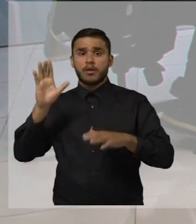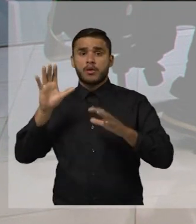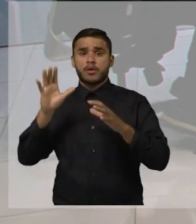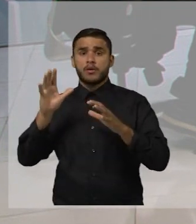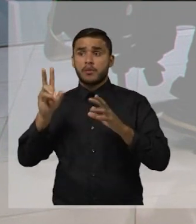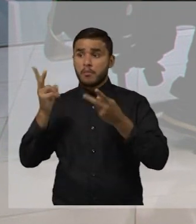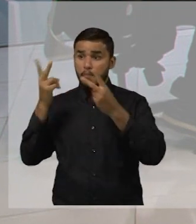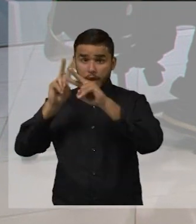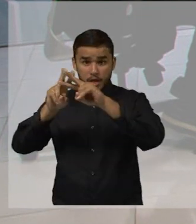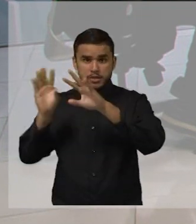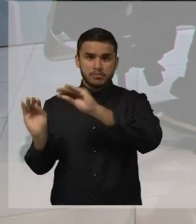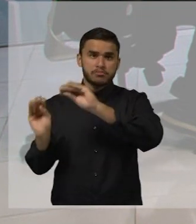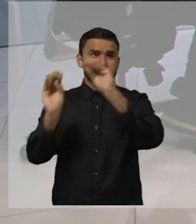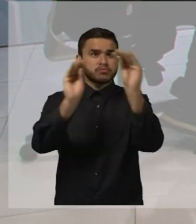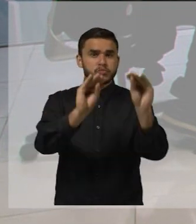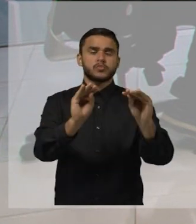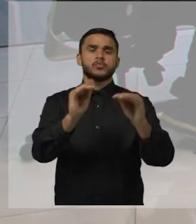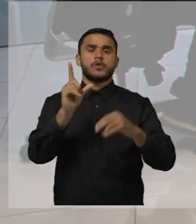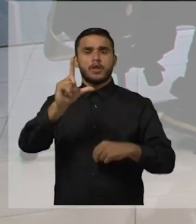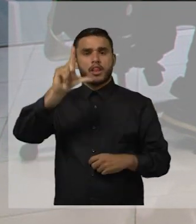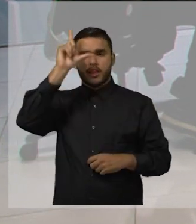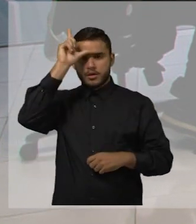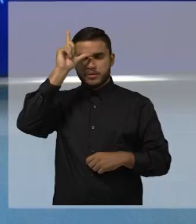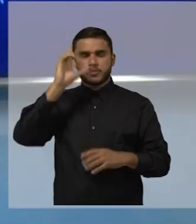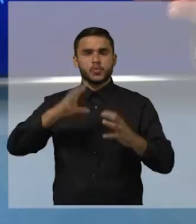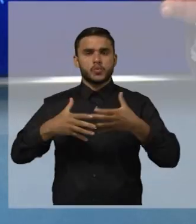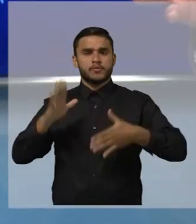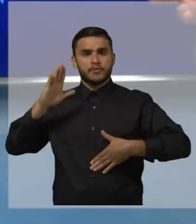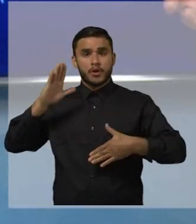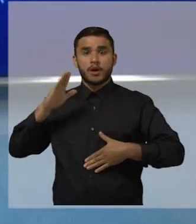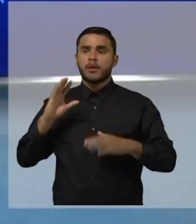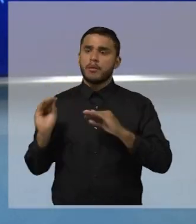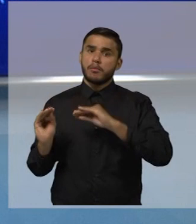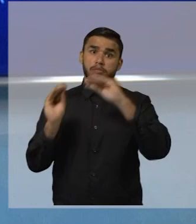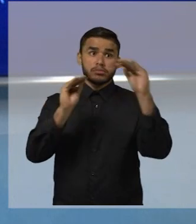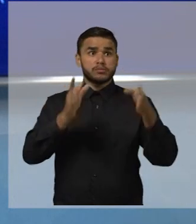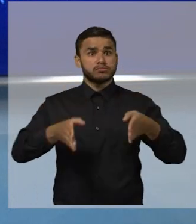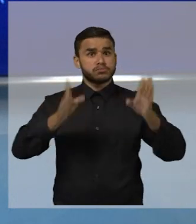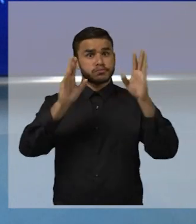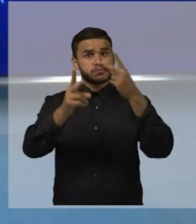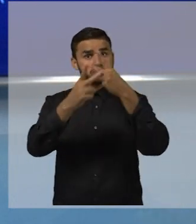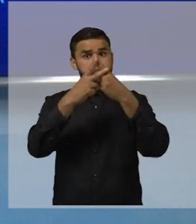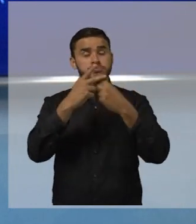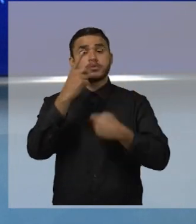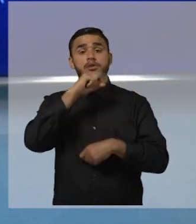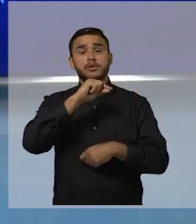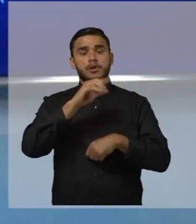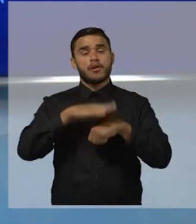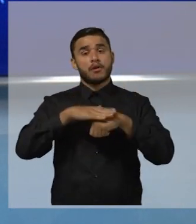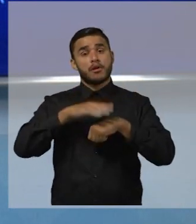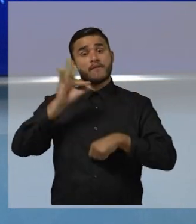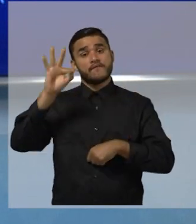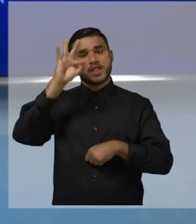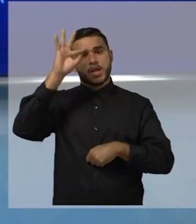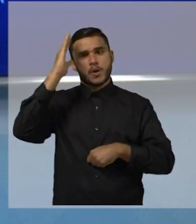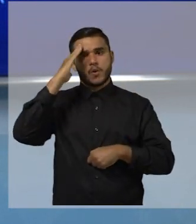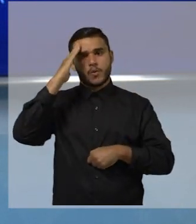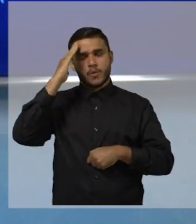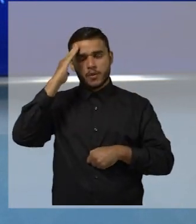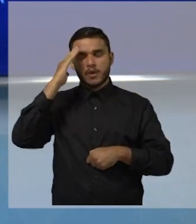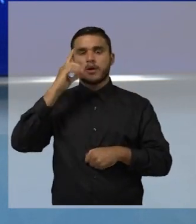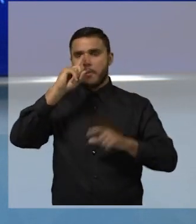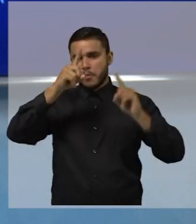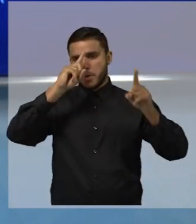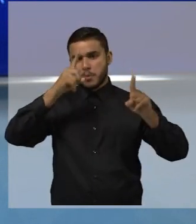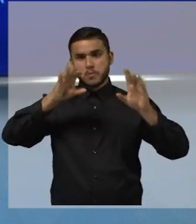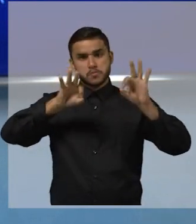dos chamados líderes das tais facções para os presídios de segurança máxima, sob a administração federal. Até